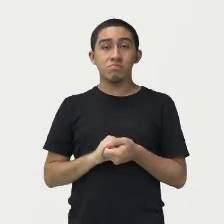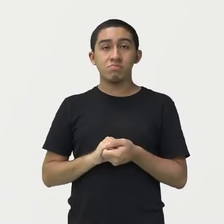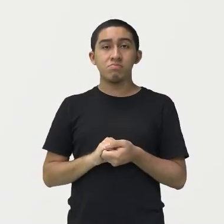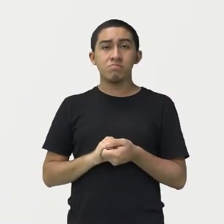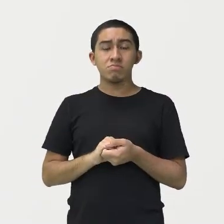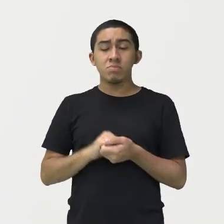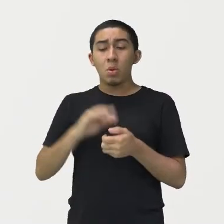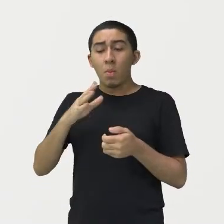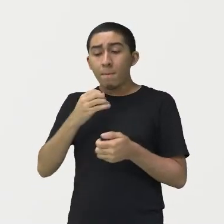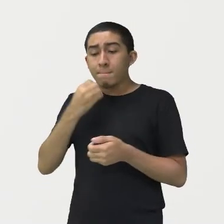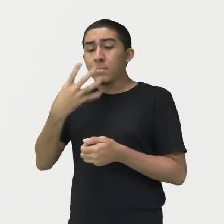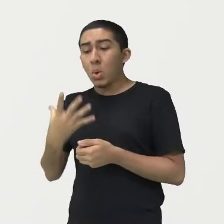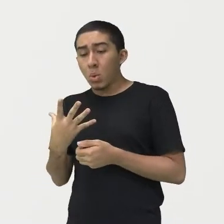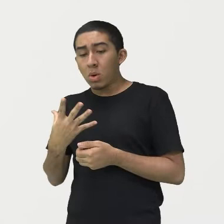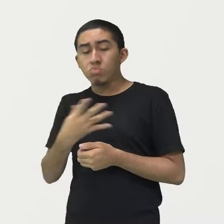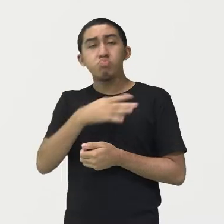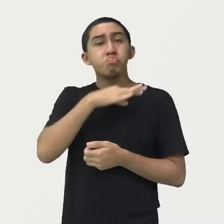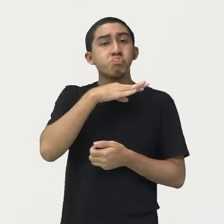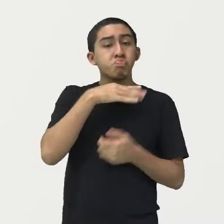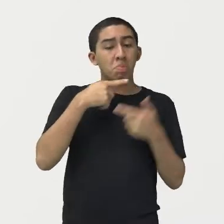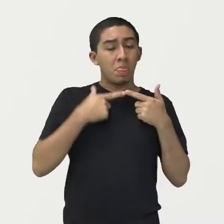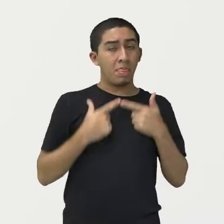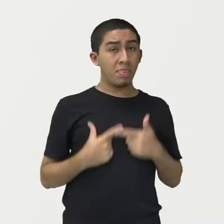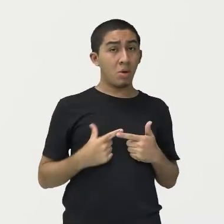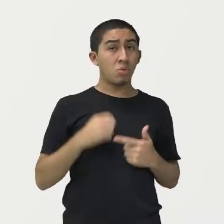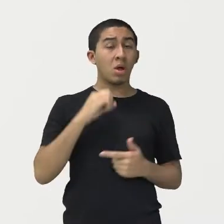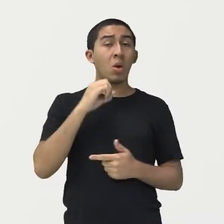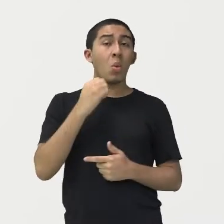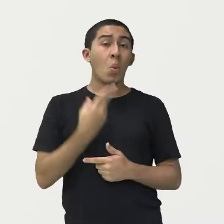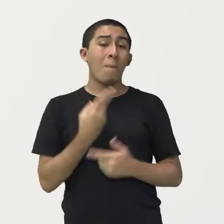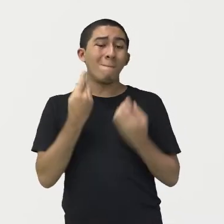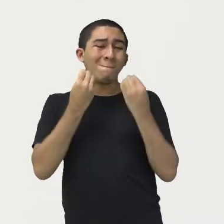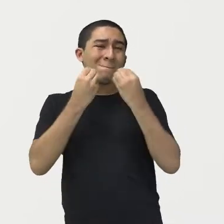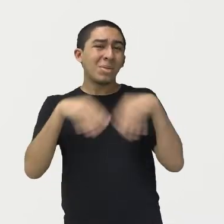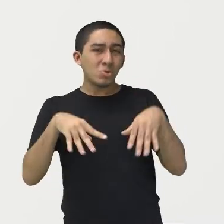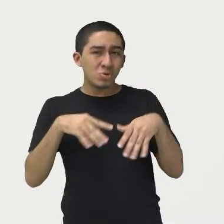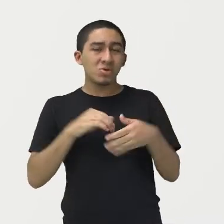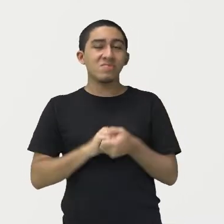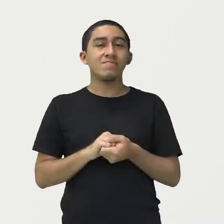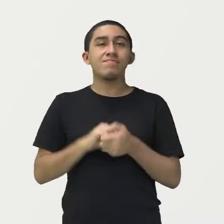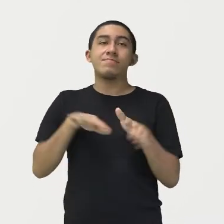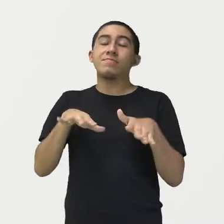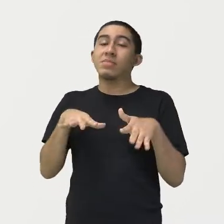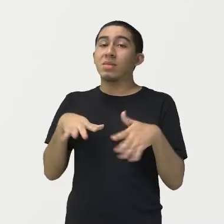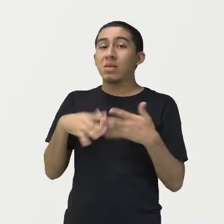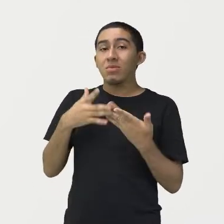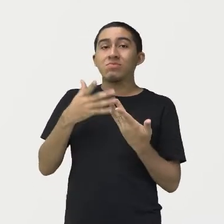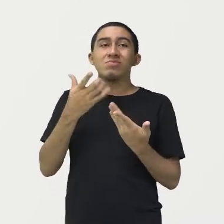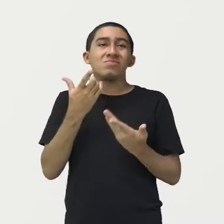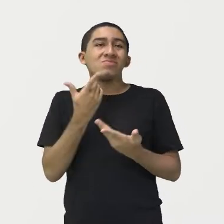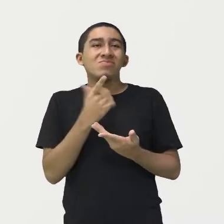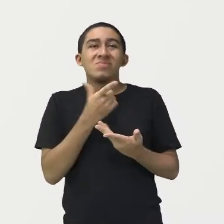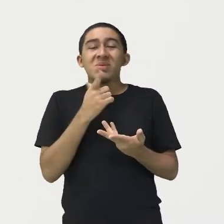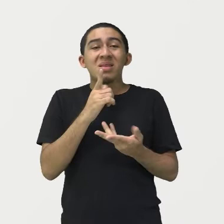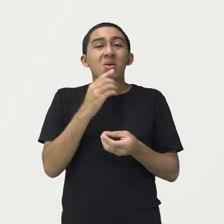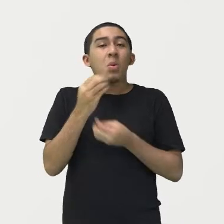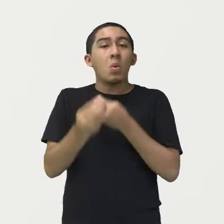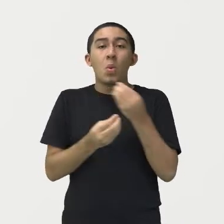ou prejudiciais e, portanto, não são direcionadas ocorrendo de